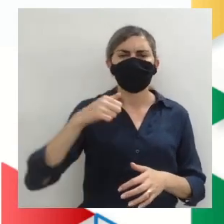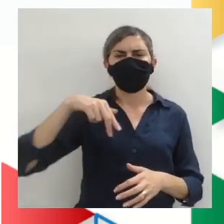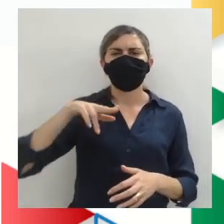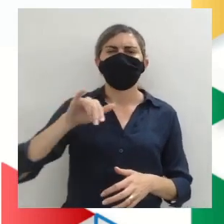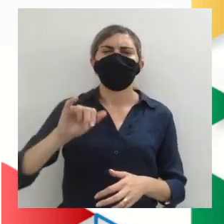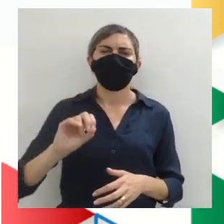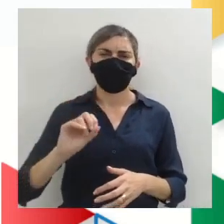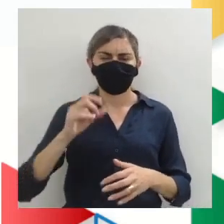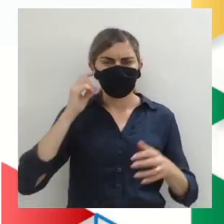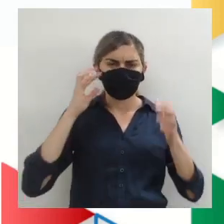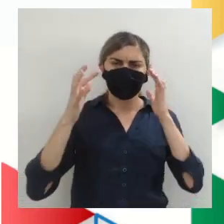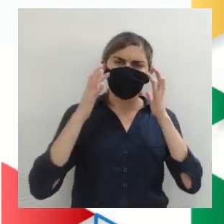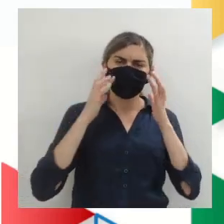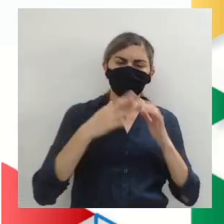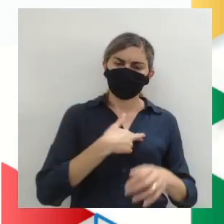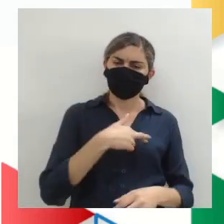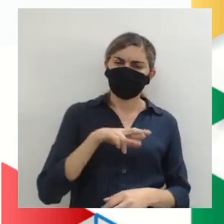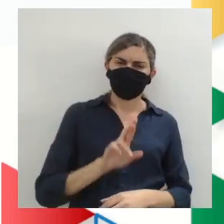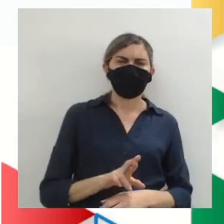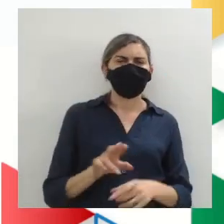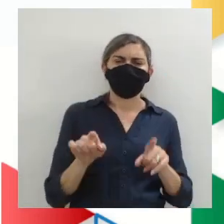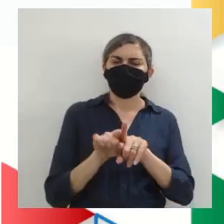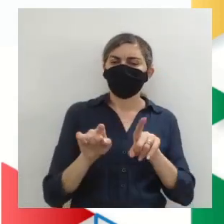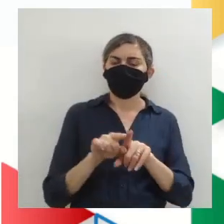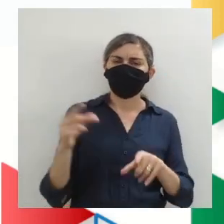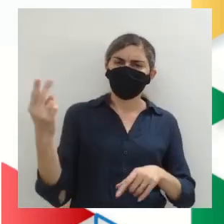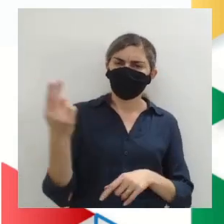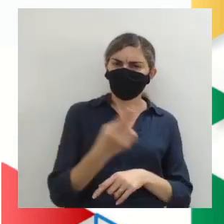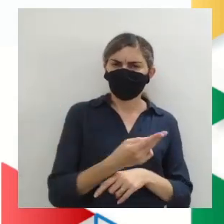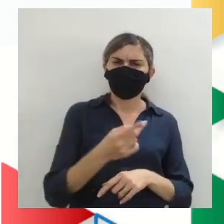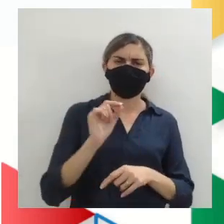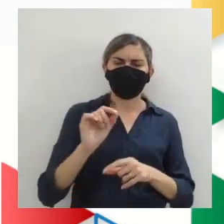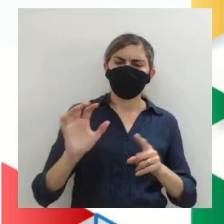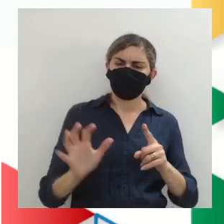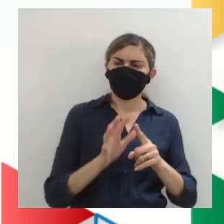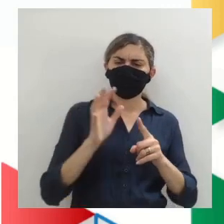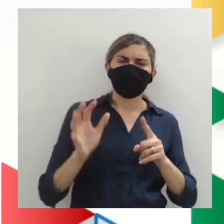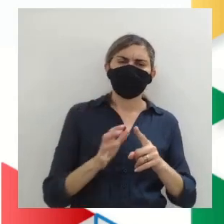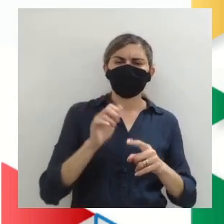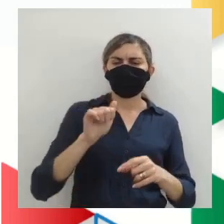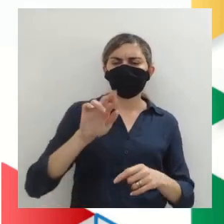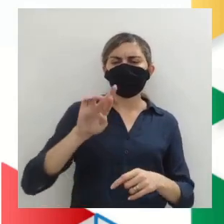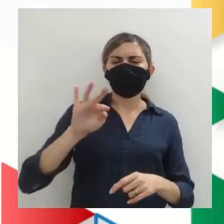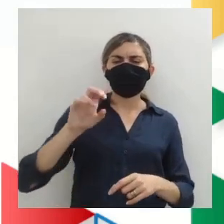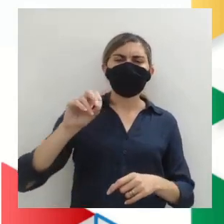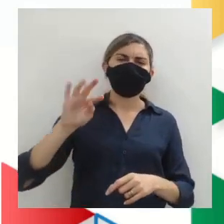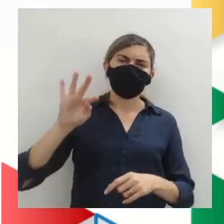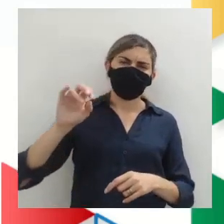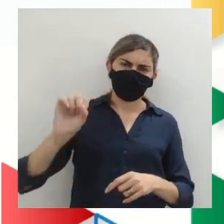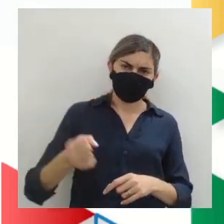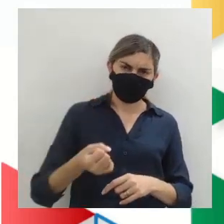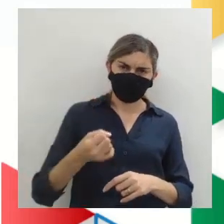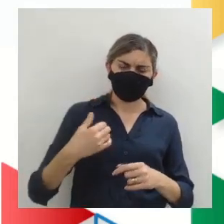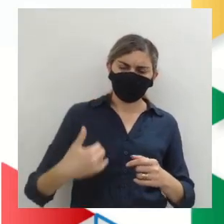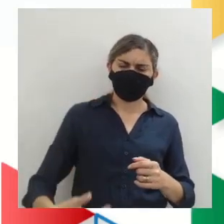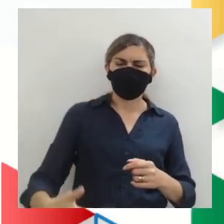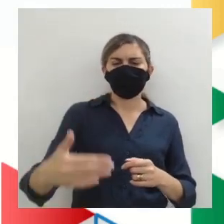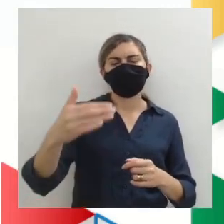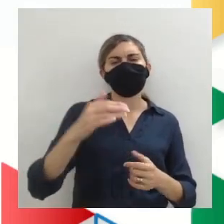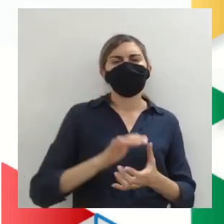pensamento racional e religioso, e também o nome de quem? Da influência de Aristóteles. E vamos